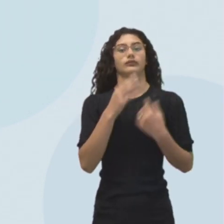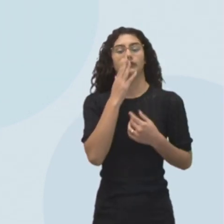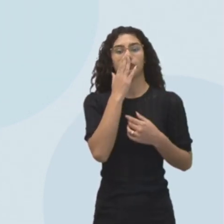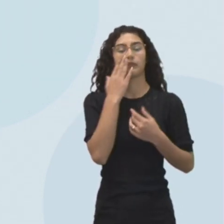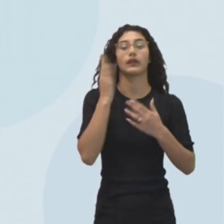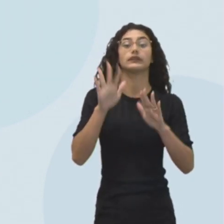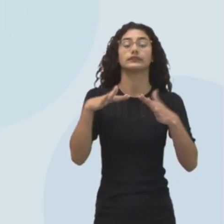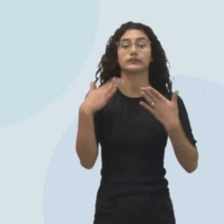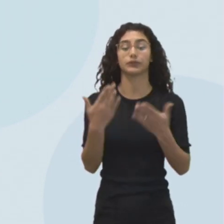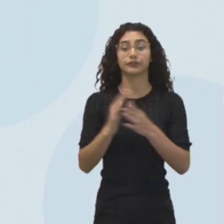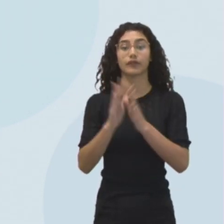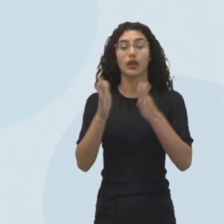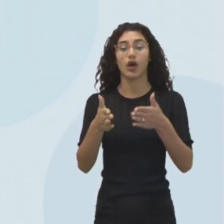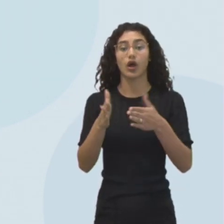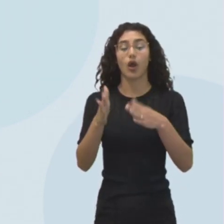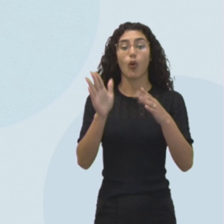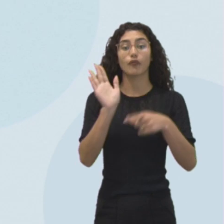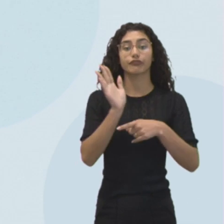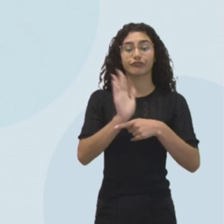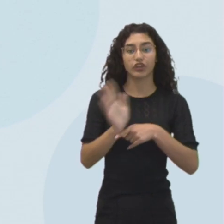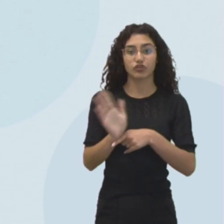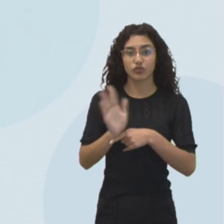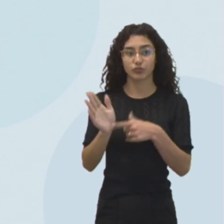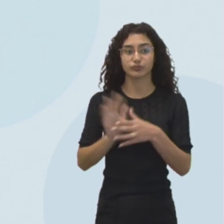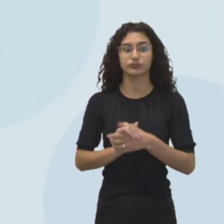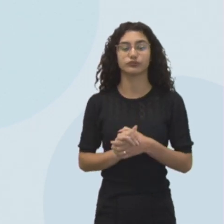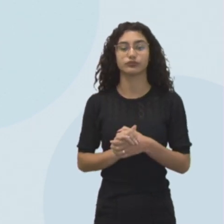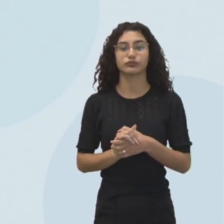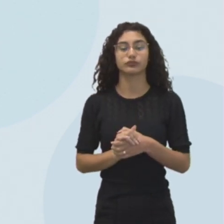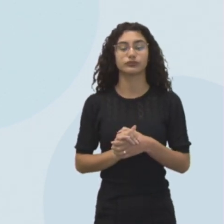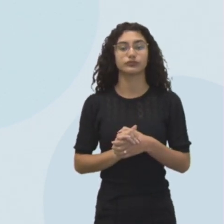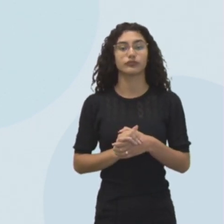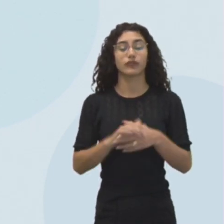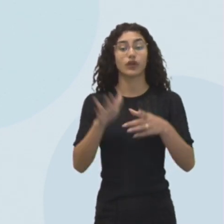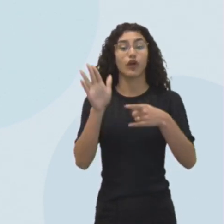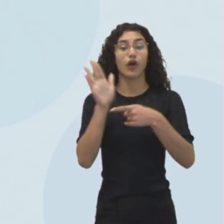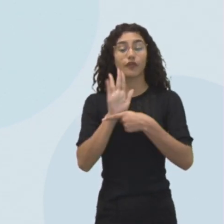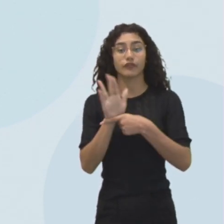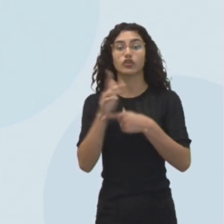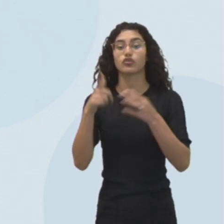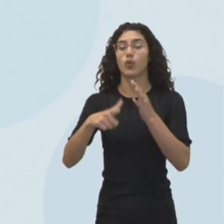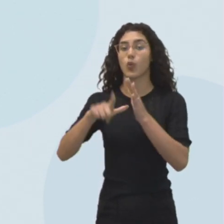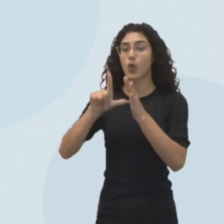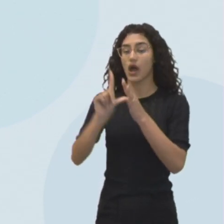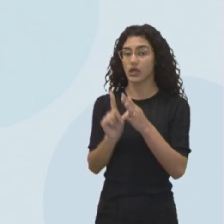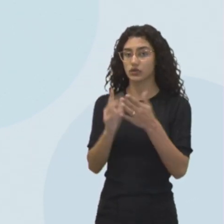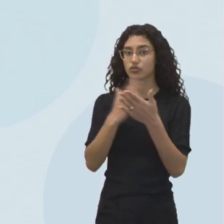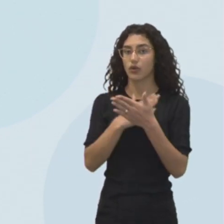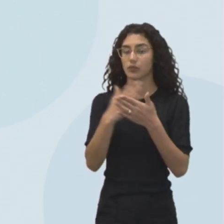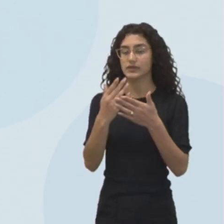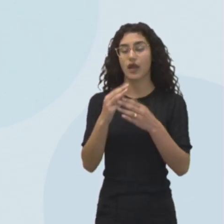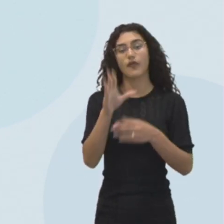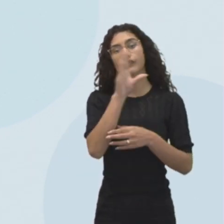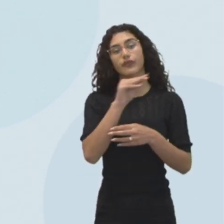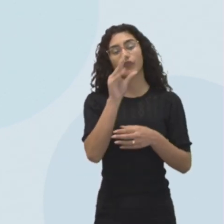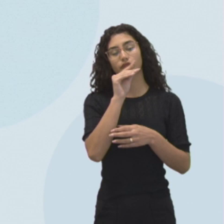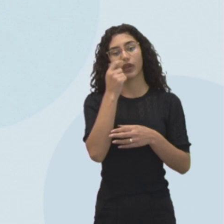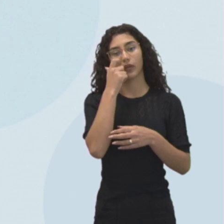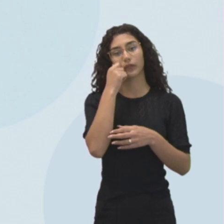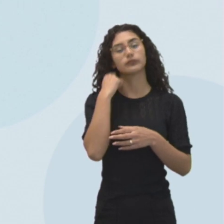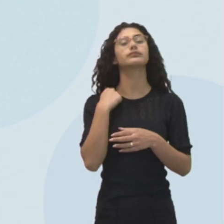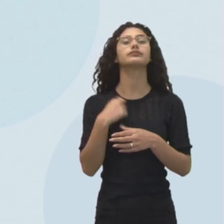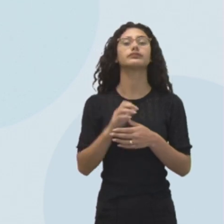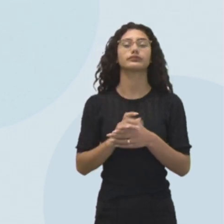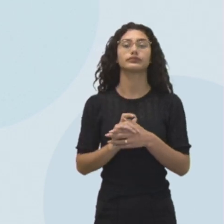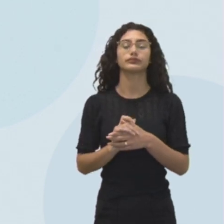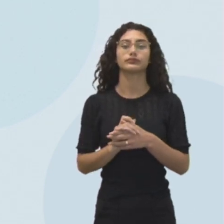Bom, agora vamos chamar o próximo vídeo. Esse vídeo, antes de chamar, eu vou falar da